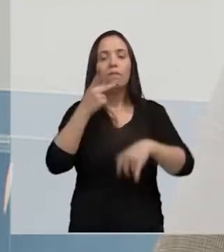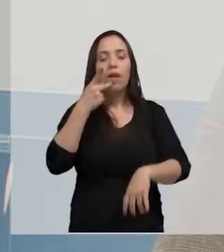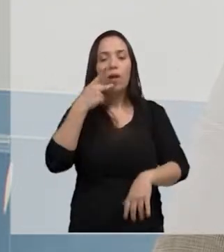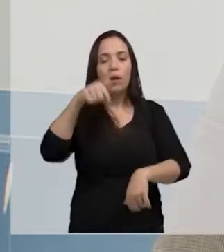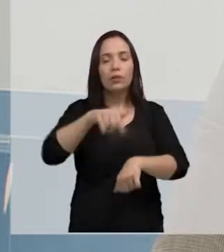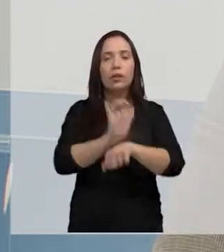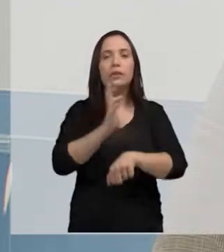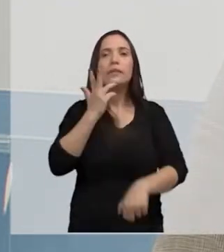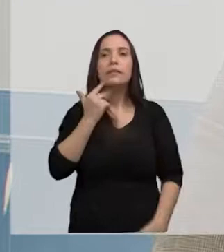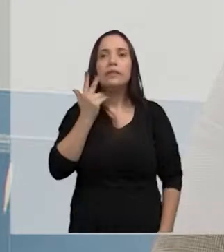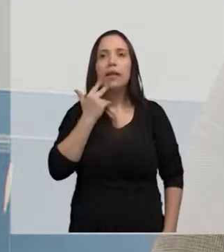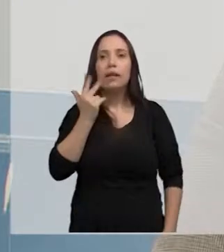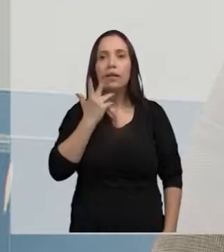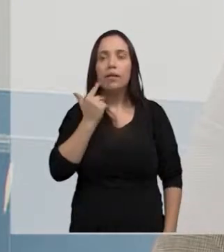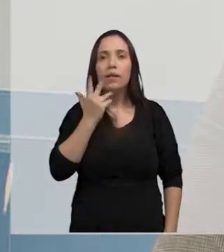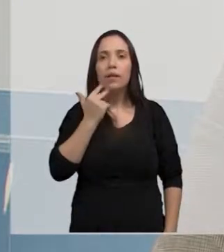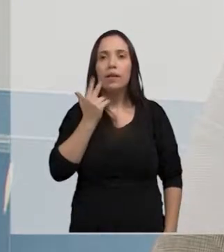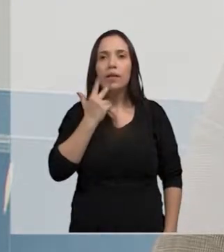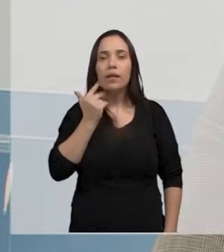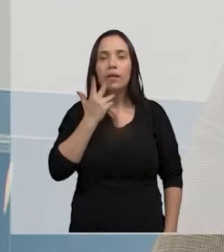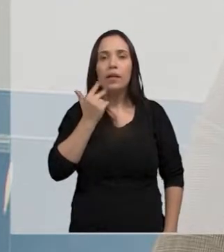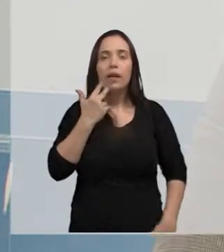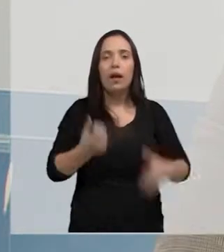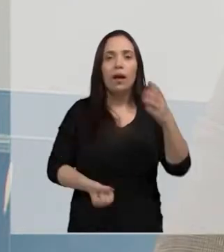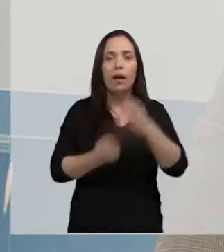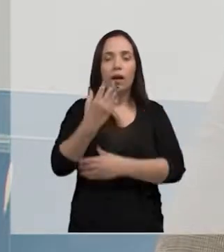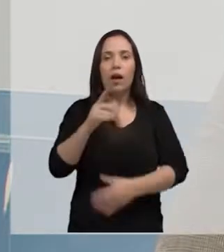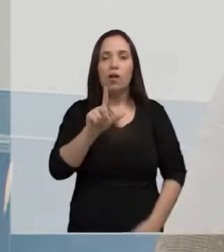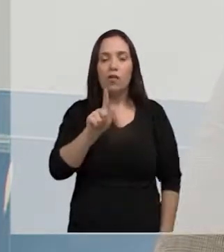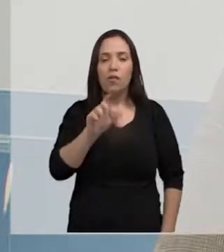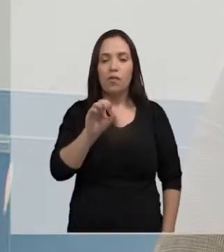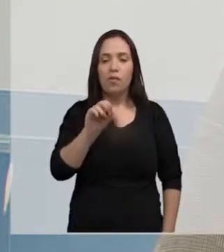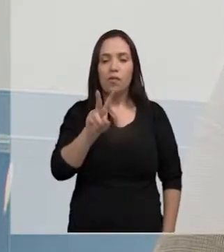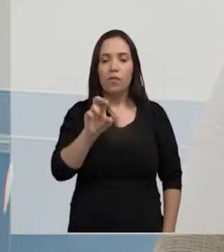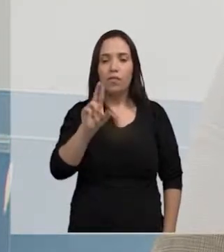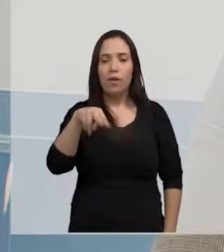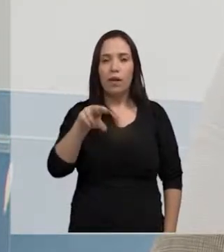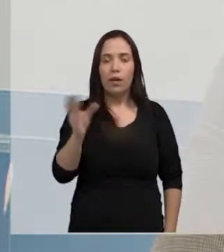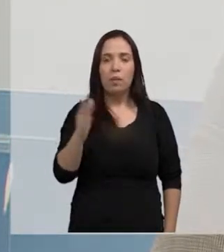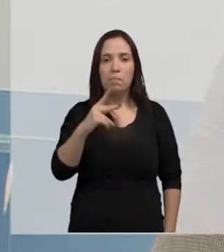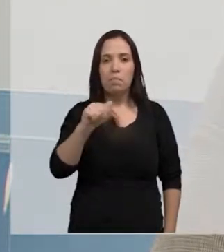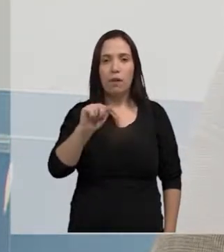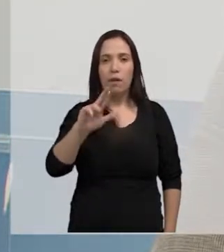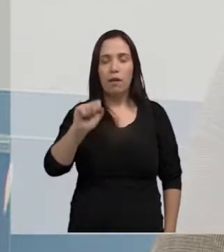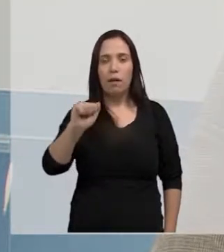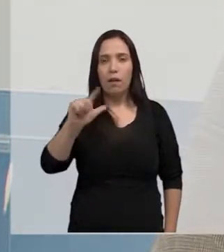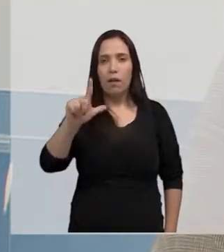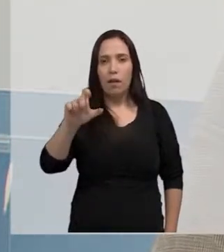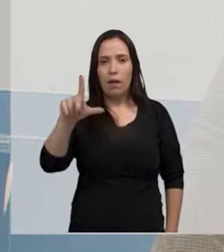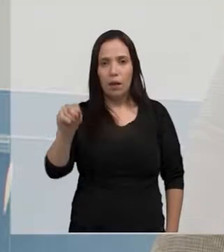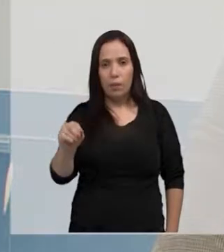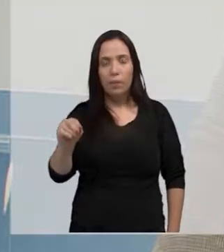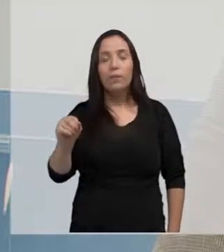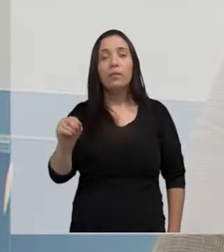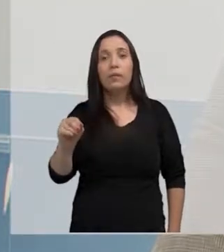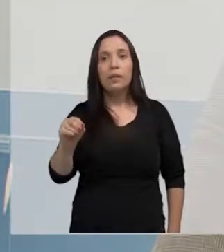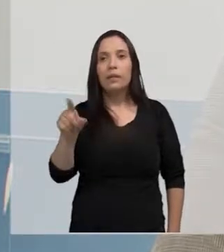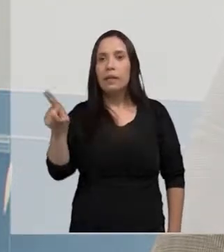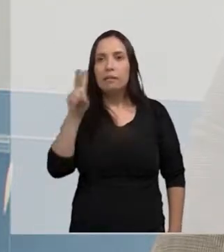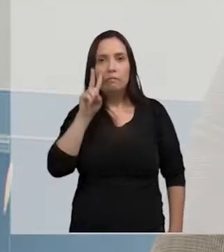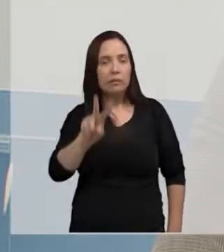aqui, né? A história da criação do governo paralelo, o Luiz se lembra muito bem disso. Depois disso, ele viu que não deu